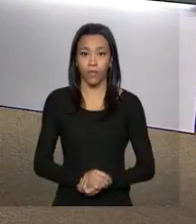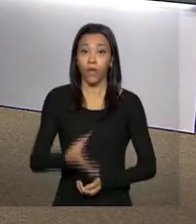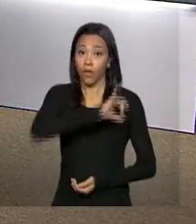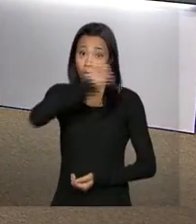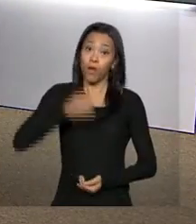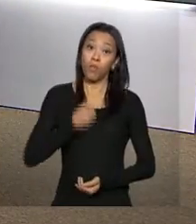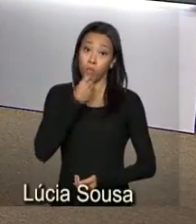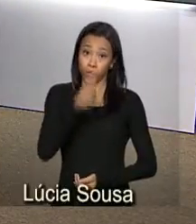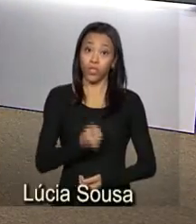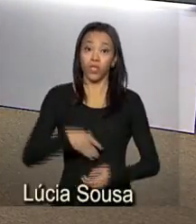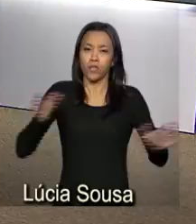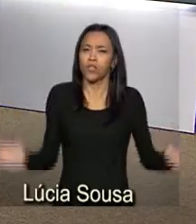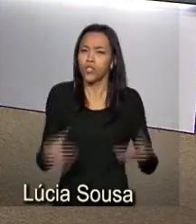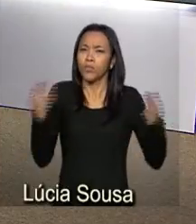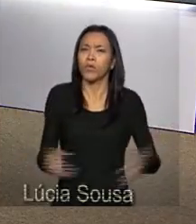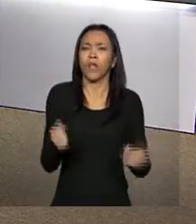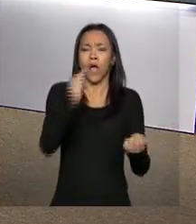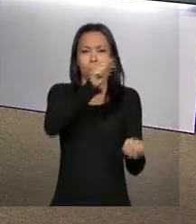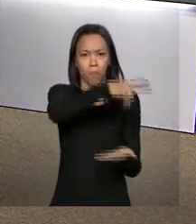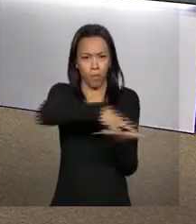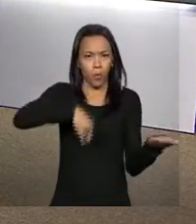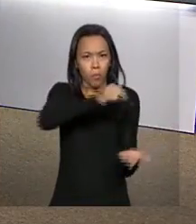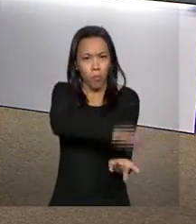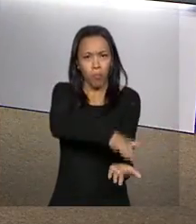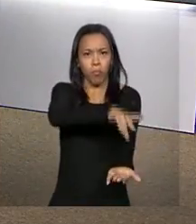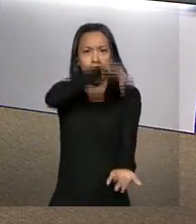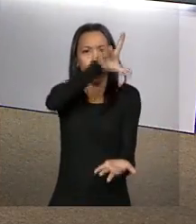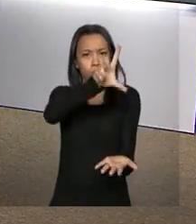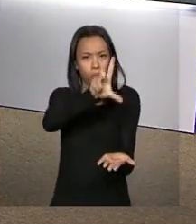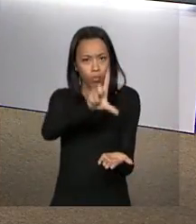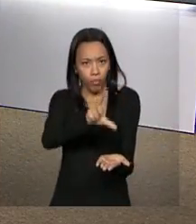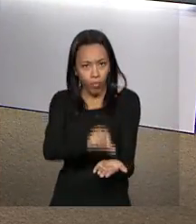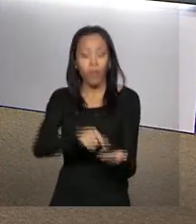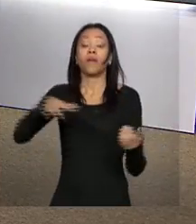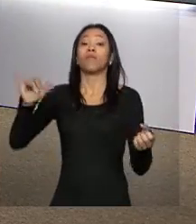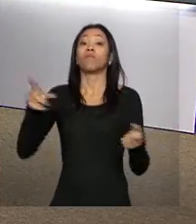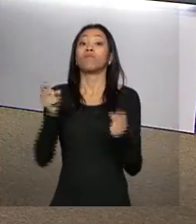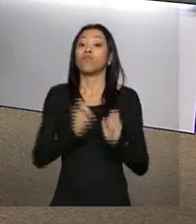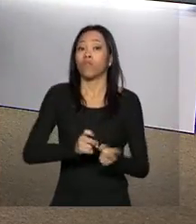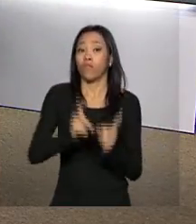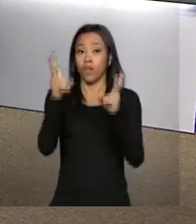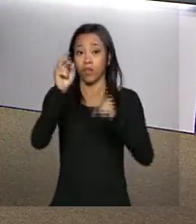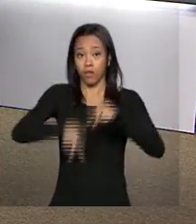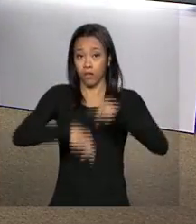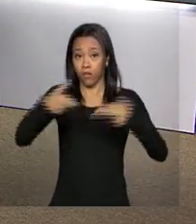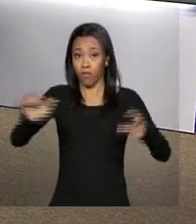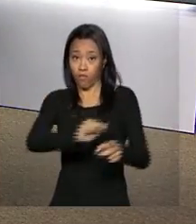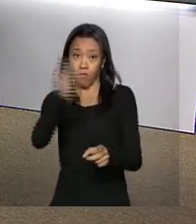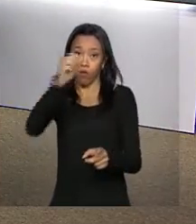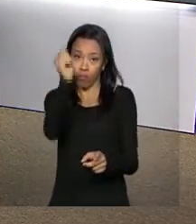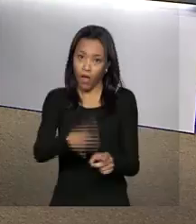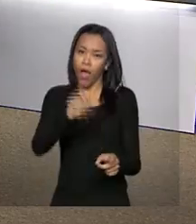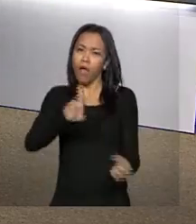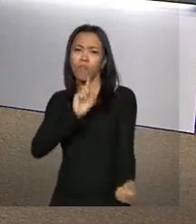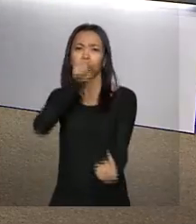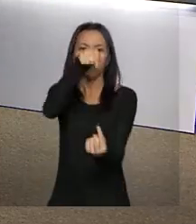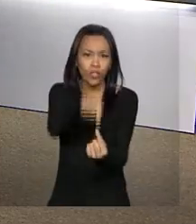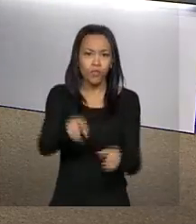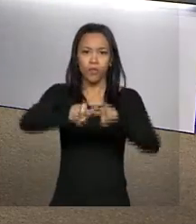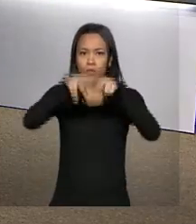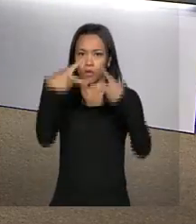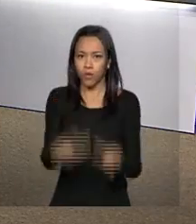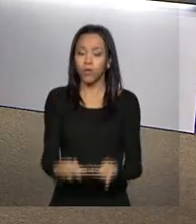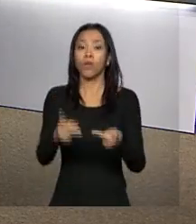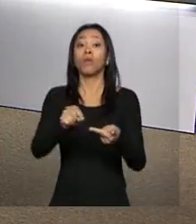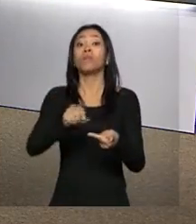Olá, bom dia. Estimular e desburocratizar as exportações do país. Essas são as principais metas do Plano